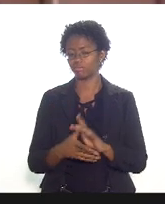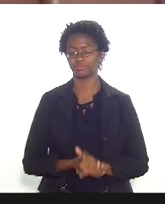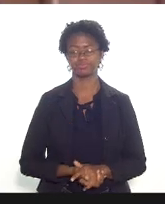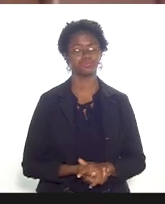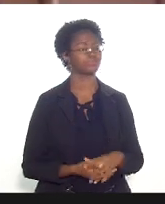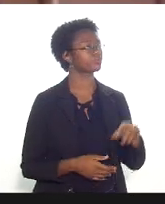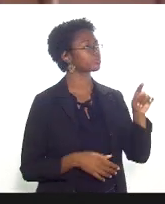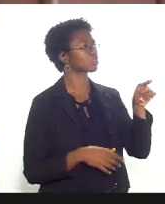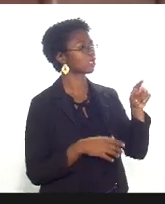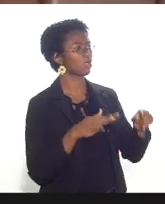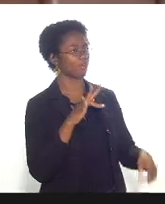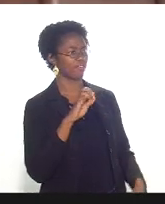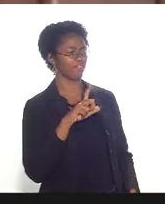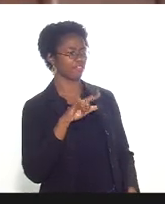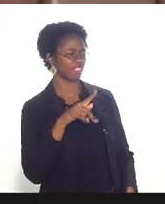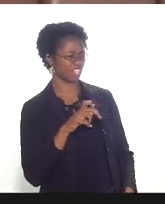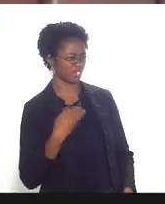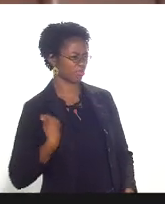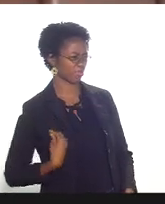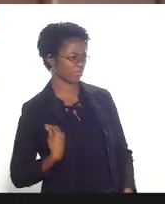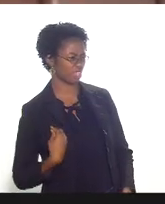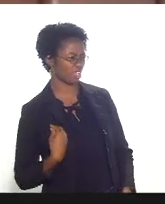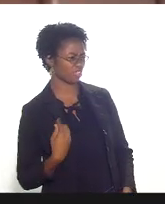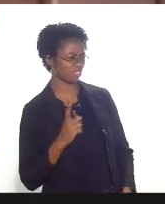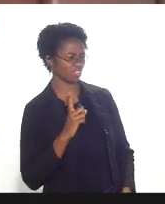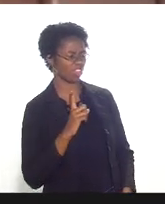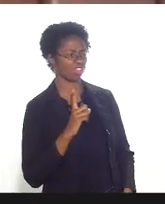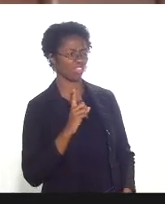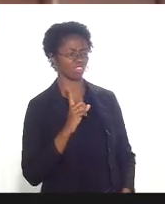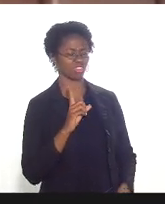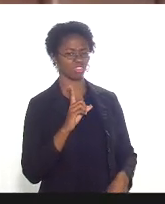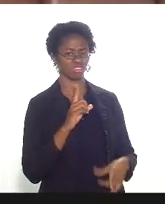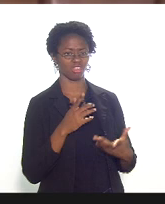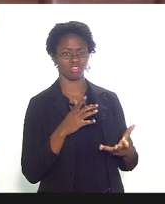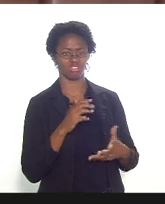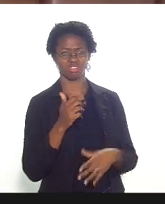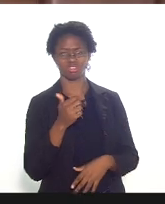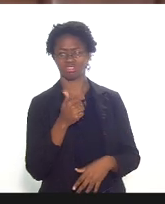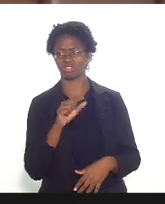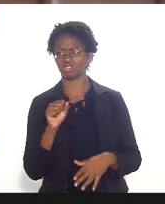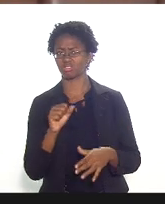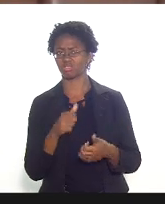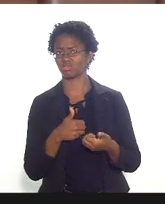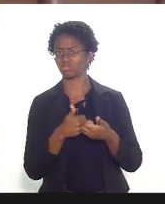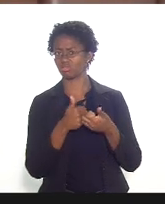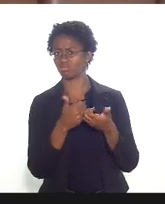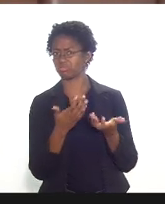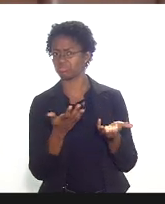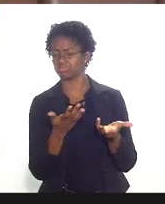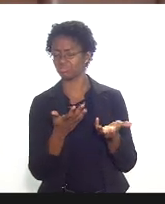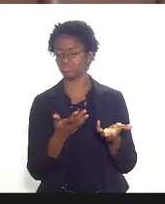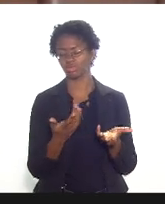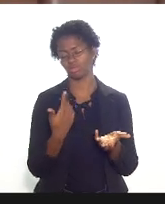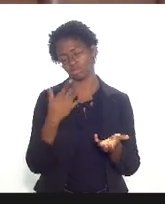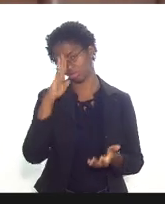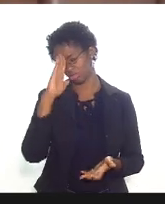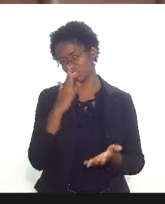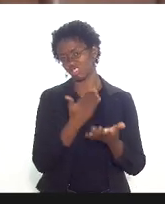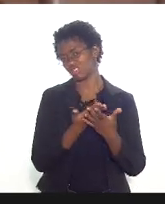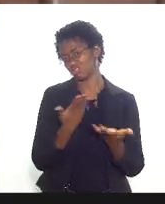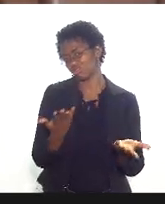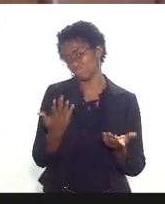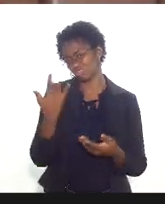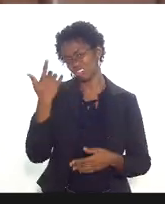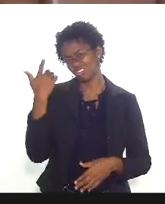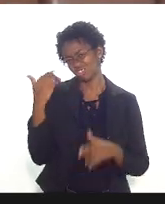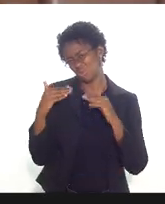ainda está no ar, acho que caiu, né? Algum assessor dele acompanhando. Acredito que ele também não tenha nenhum óbice em